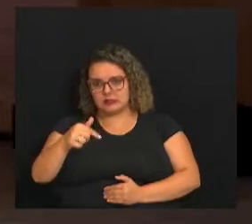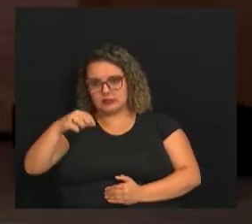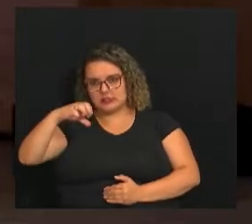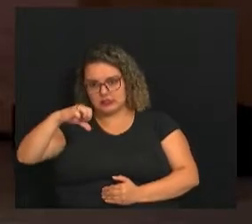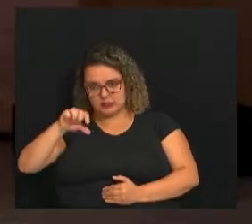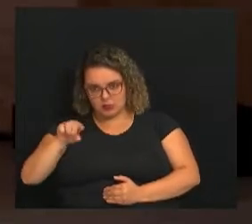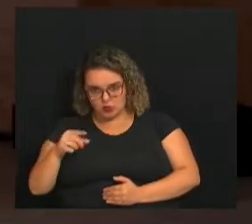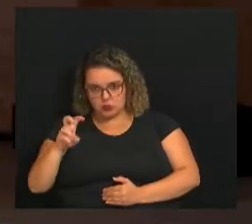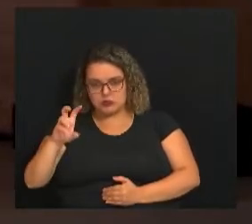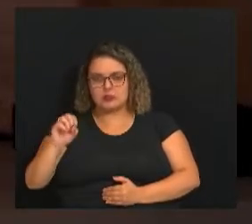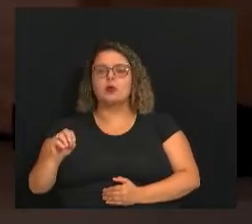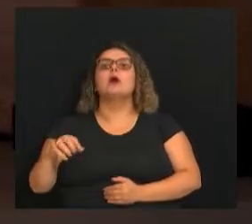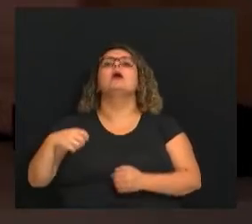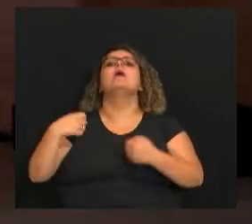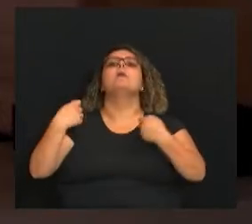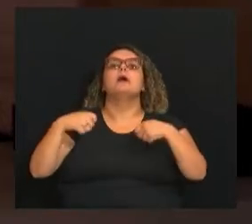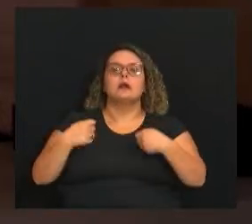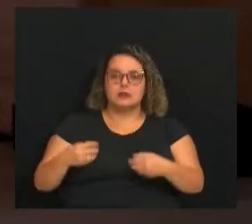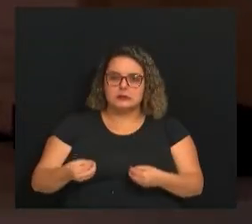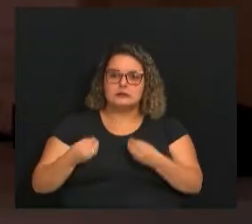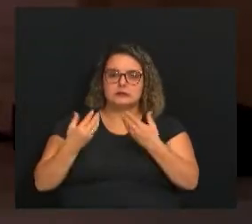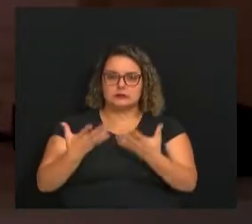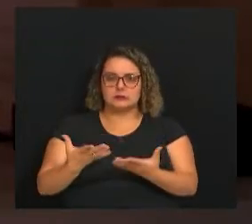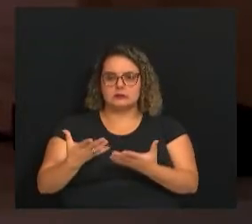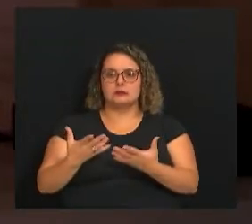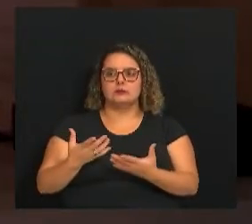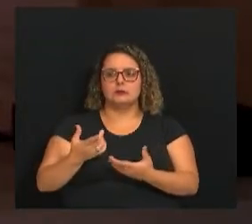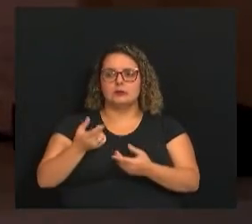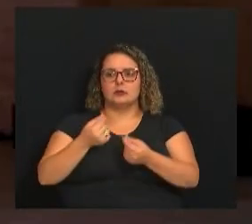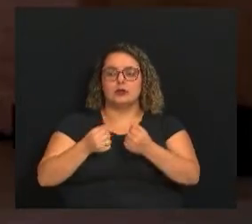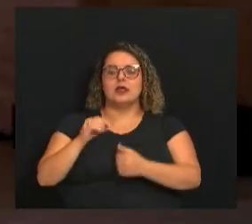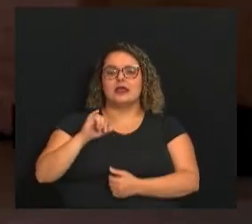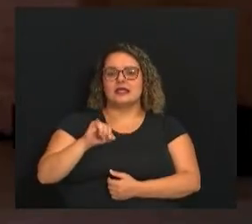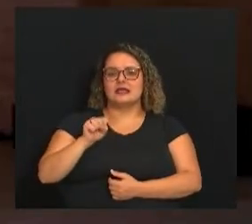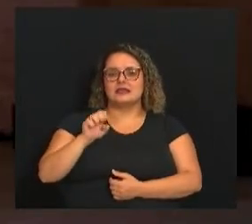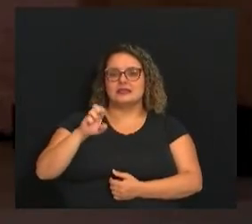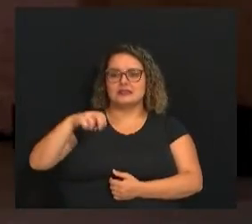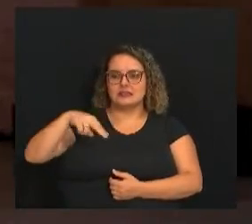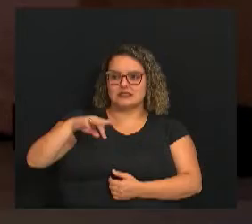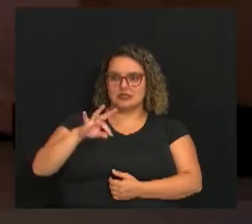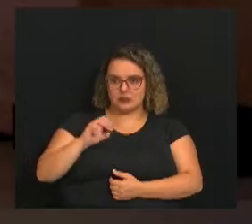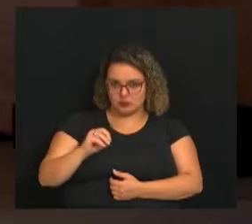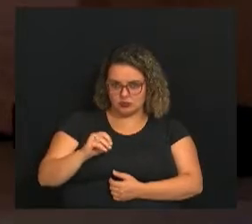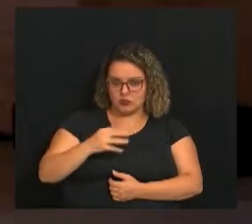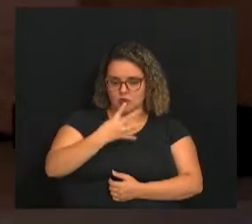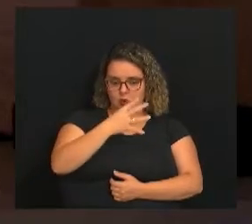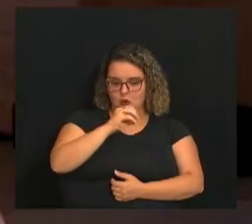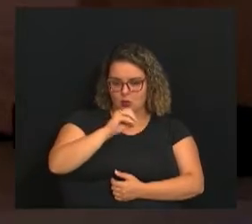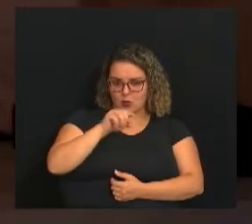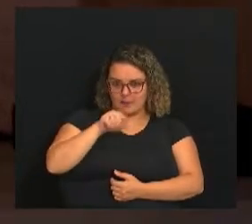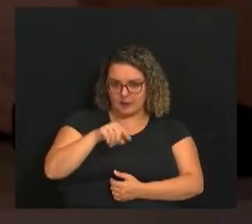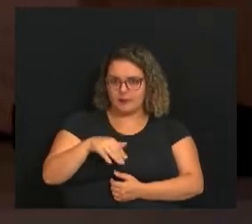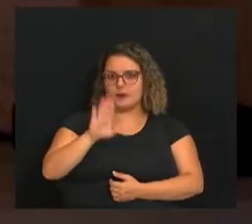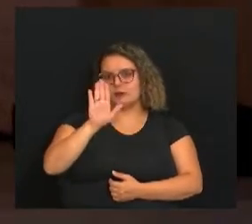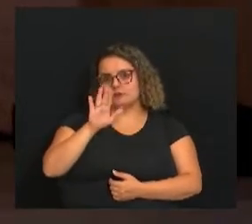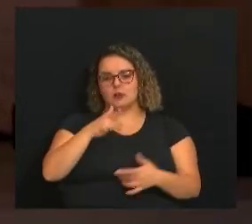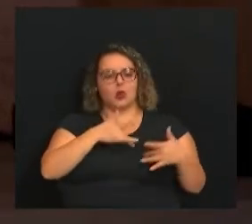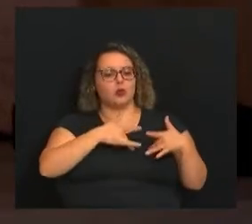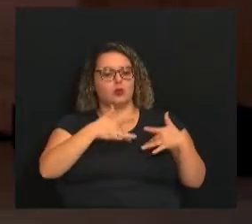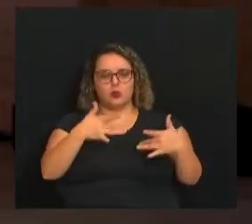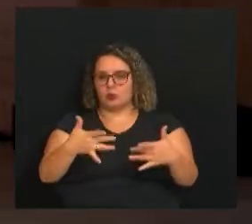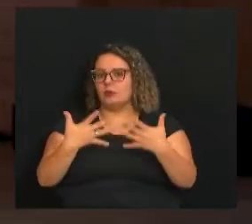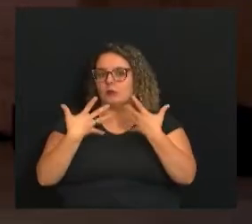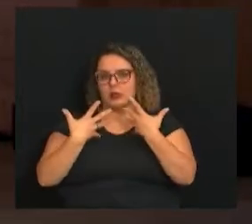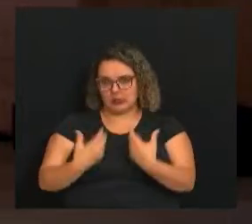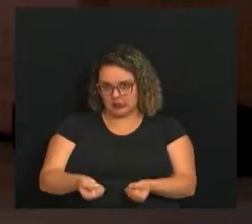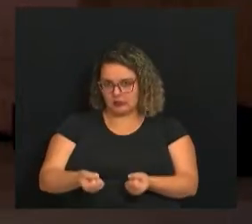28.779,50, você precisa declarar. Rendimentos isentos acima de 40 mil, por exemplo, uma doação que você tenha